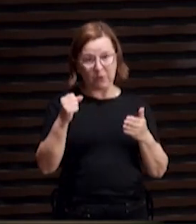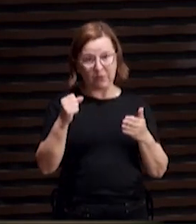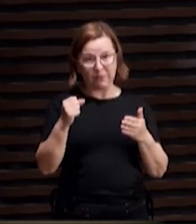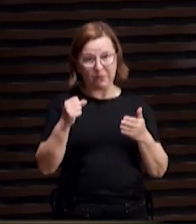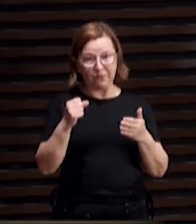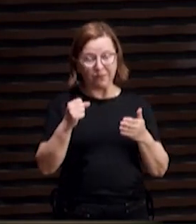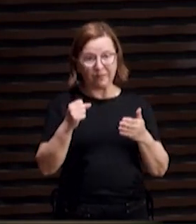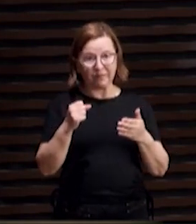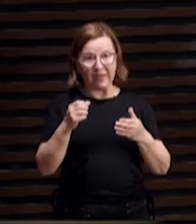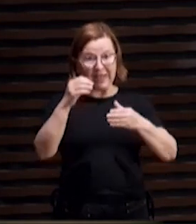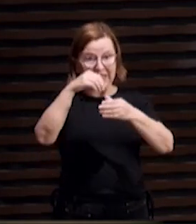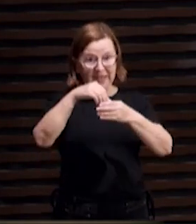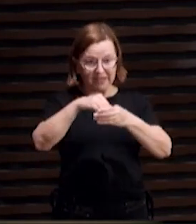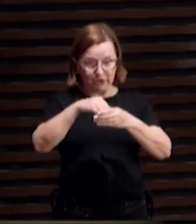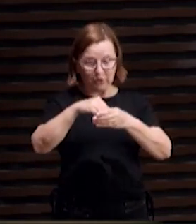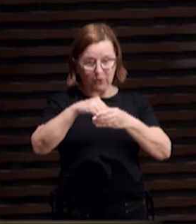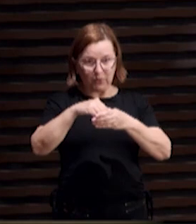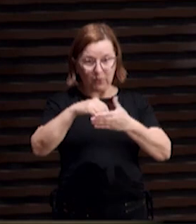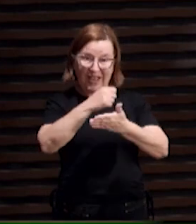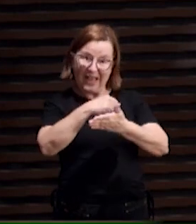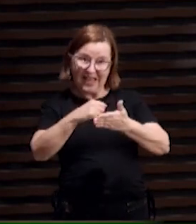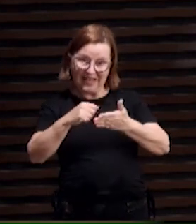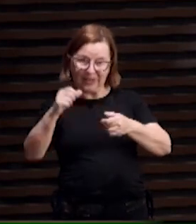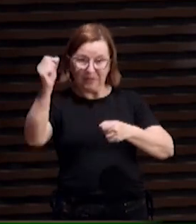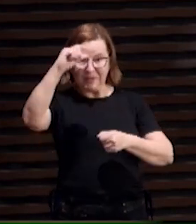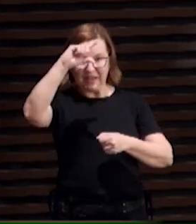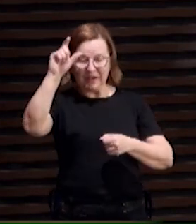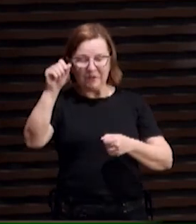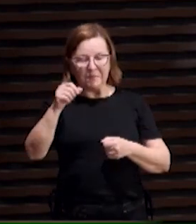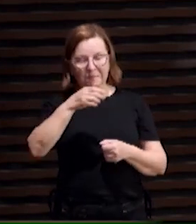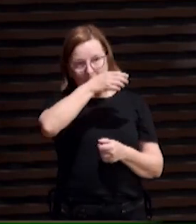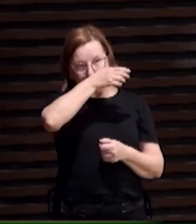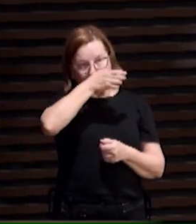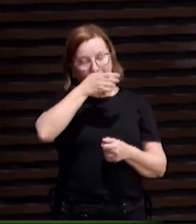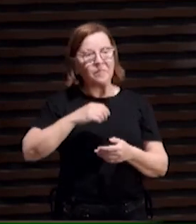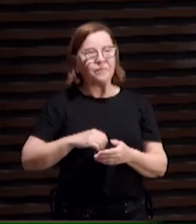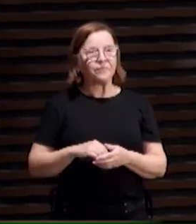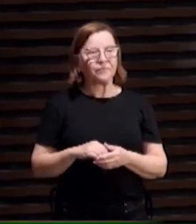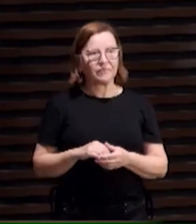dentro de um aparato que suporta as pressões da lua.